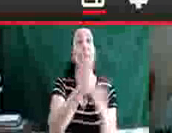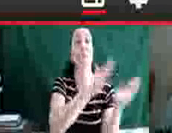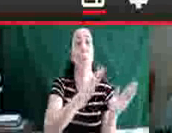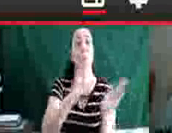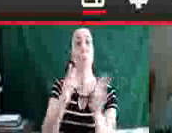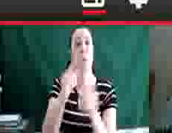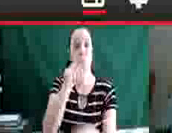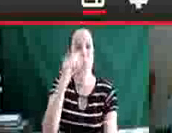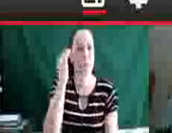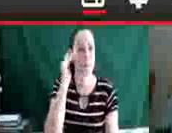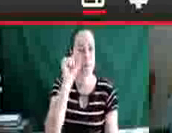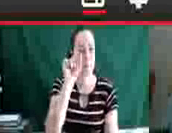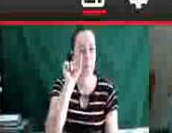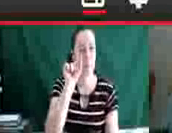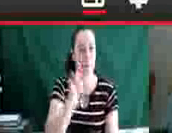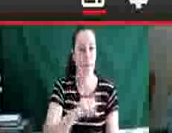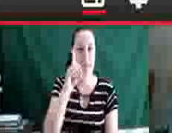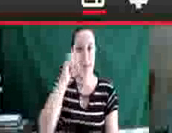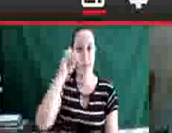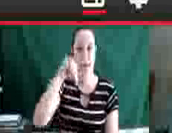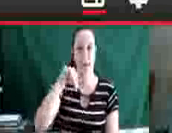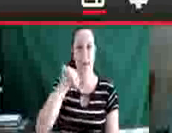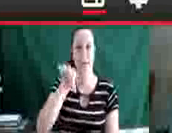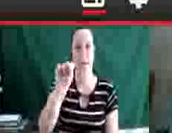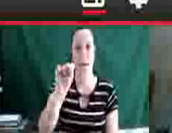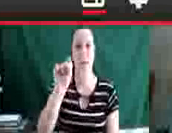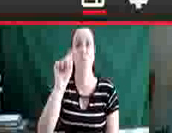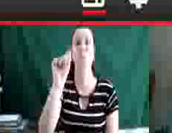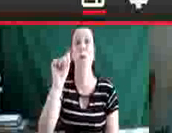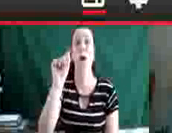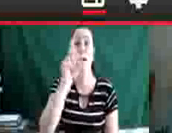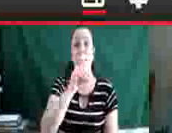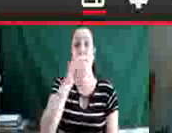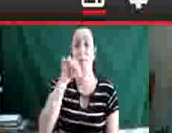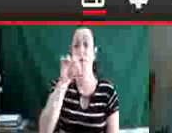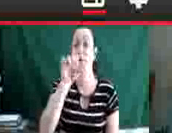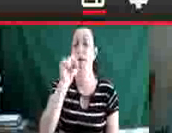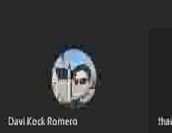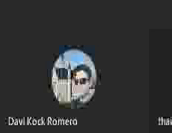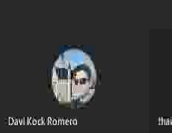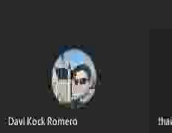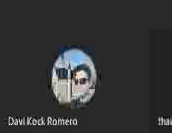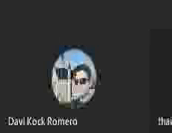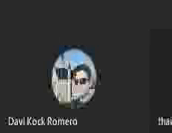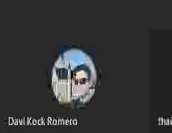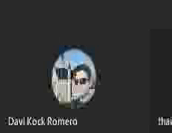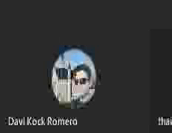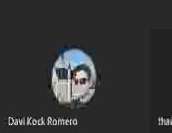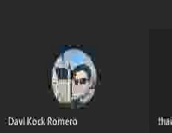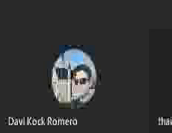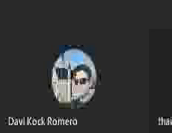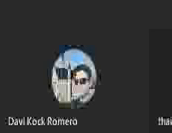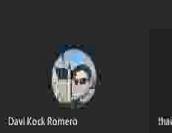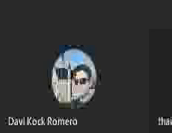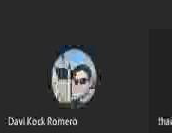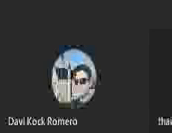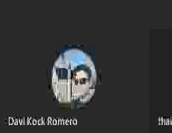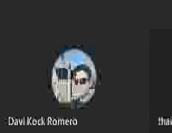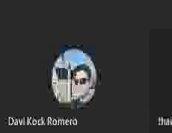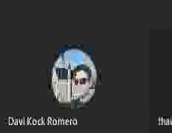quê? Veja bem, se você falsificar um servidor DNS, ou você manipular um servidor DNS, o que